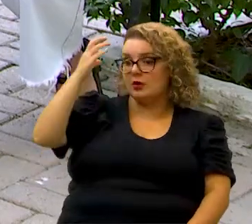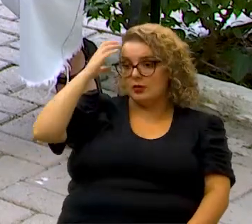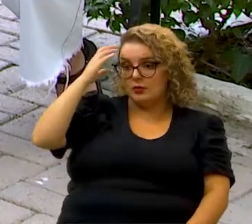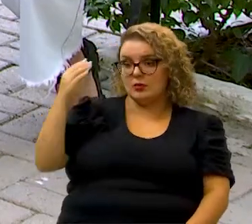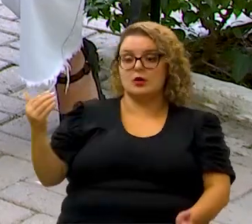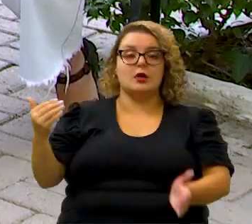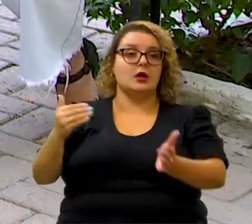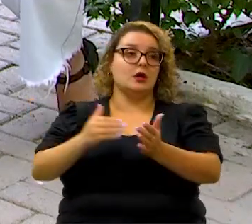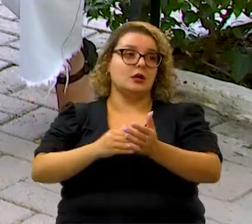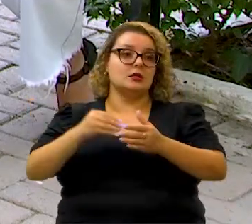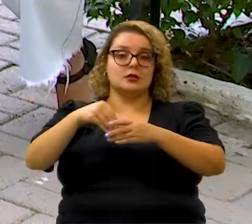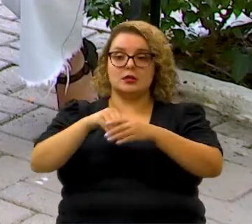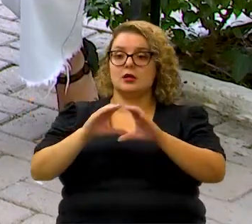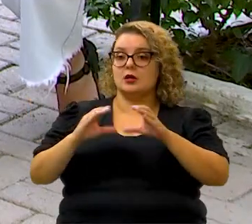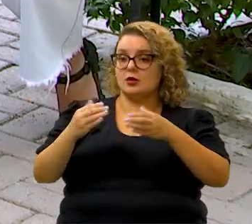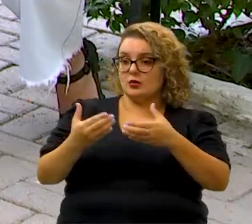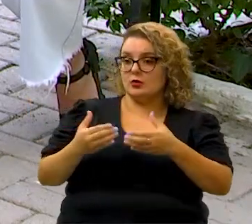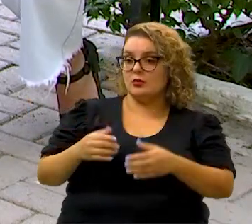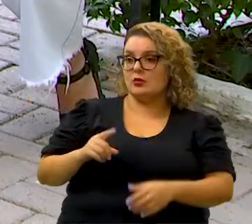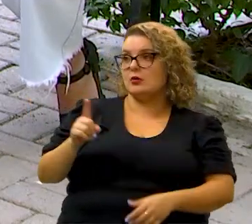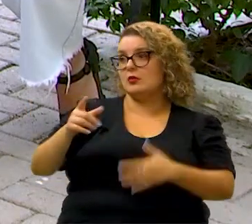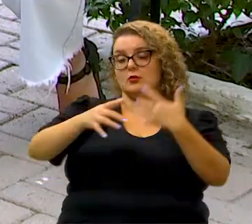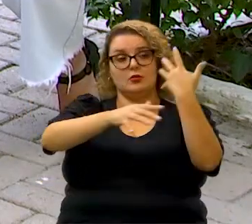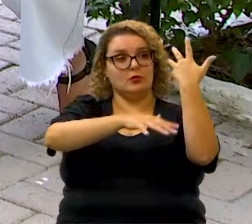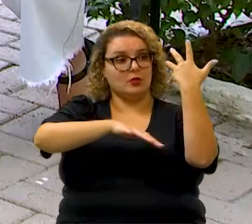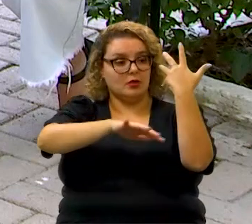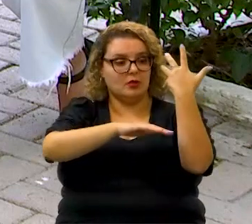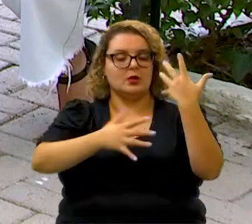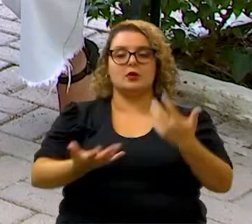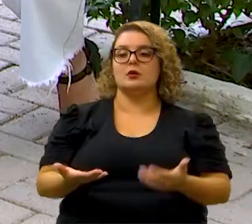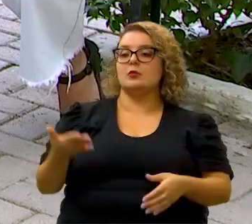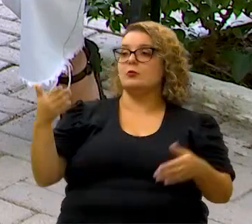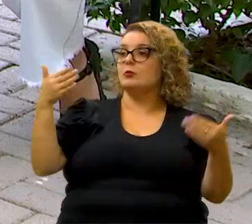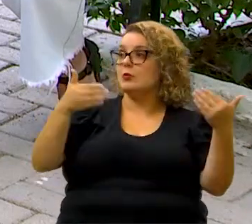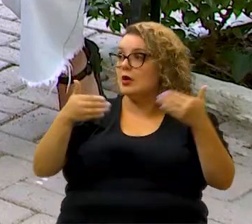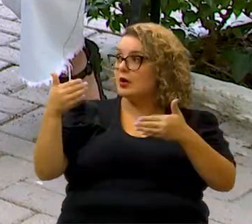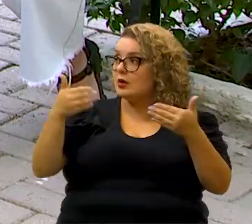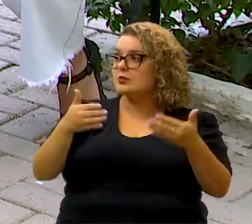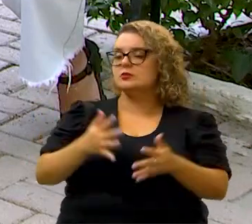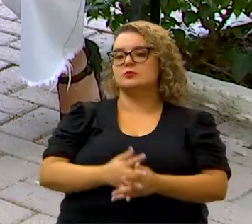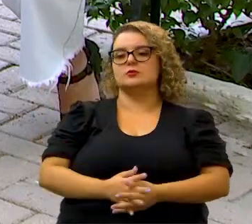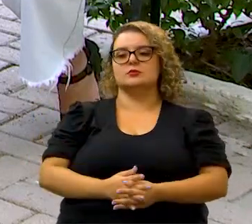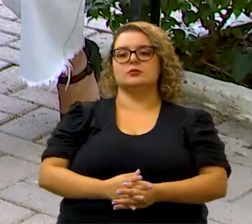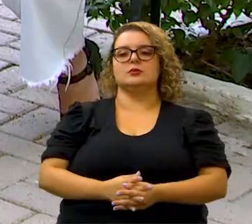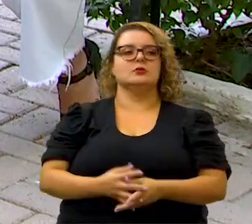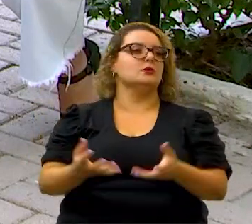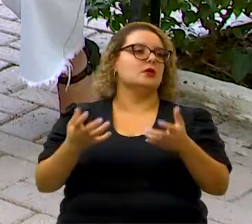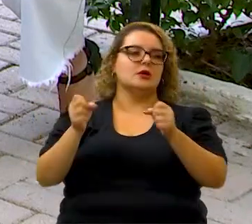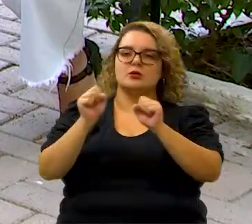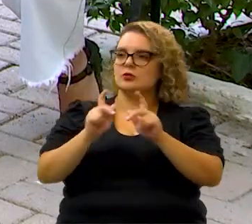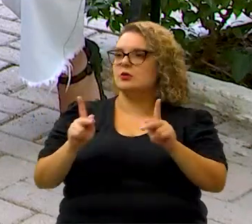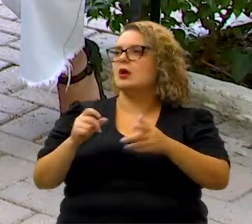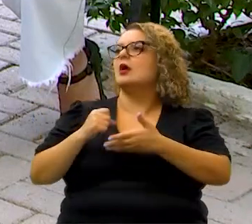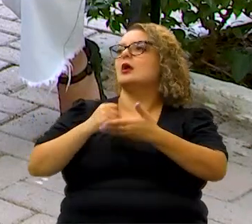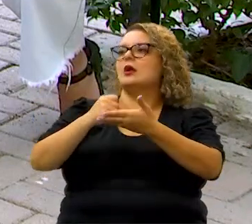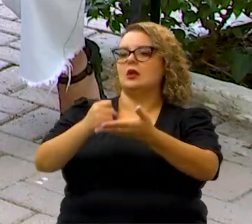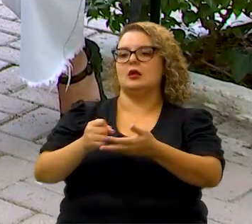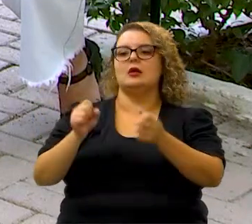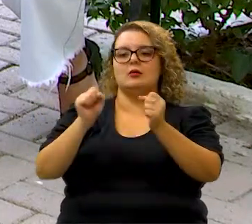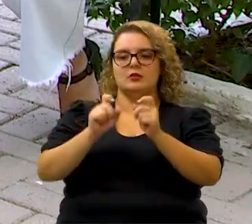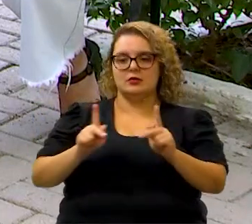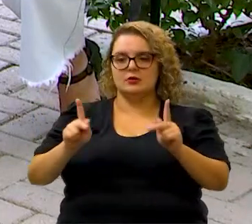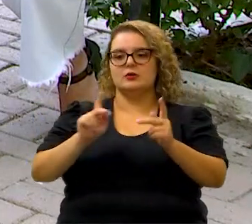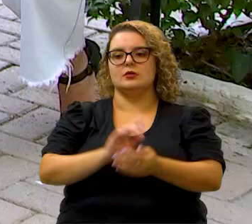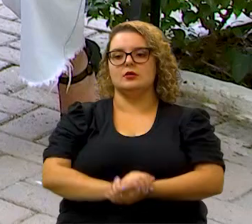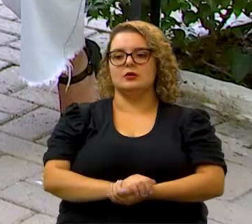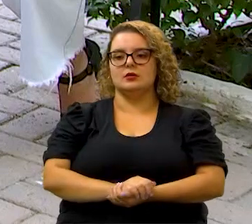Lagoa do Taquaral, até mesmo dentro da nossa comunidade também eles vão aqui na praça e eles participam, ou quero ir no shopping,